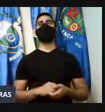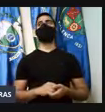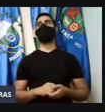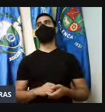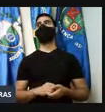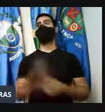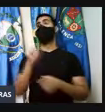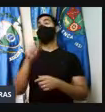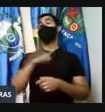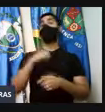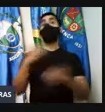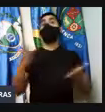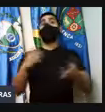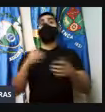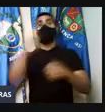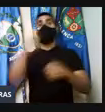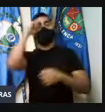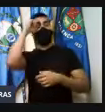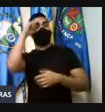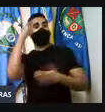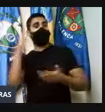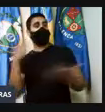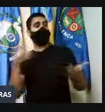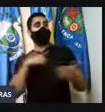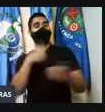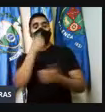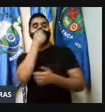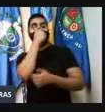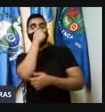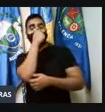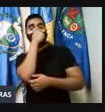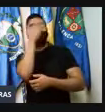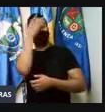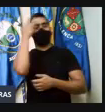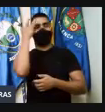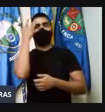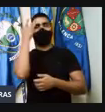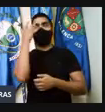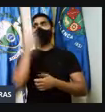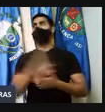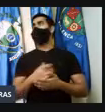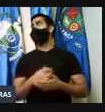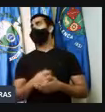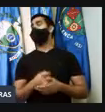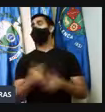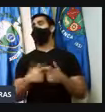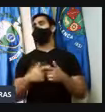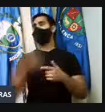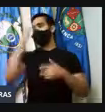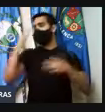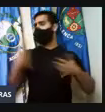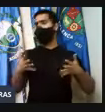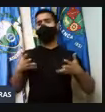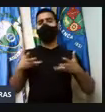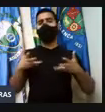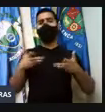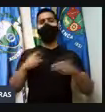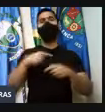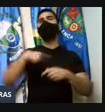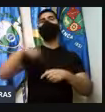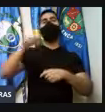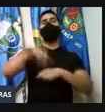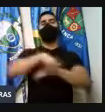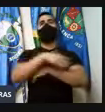tem lá no hospital? Está lá, congestionado. Não é? Porque todo mundo saiu para a rua, foi